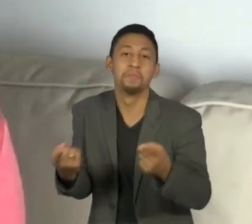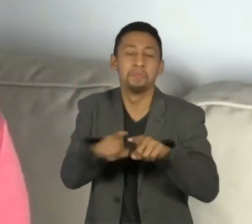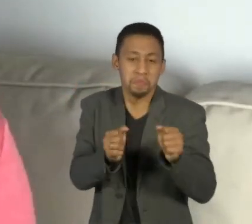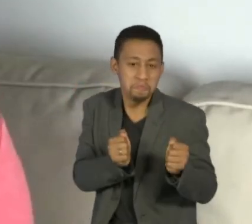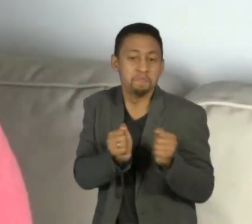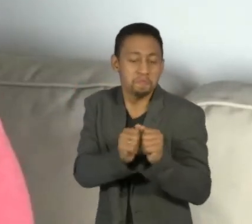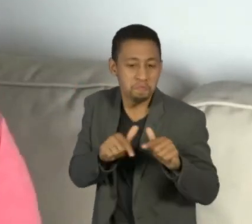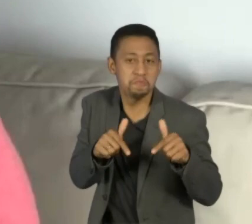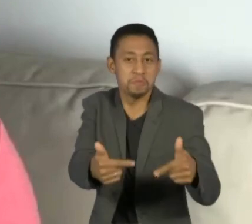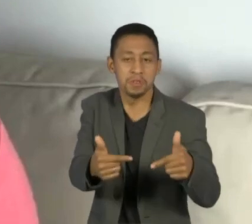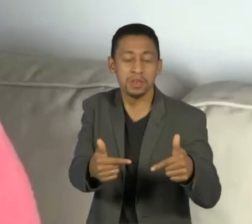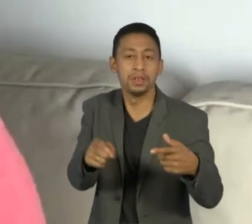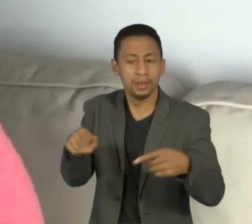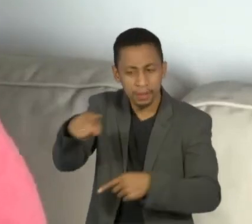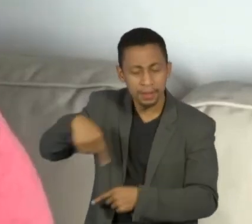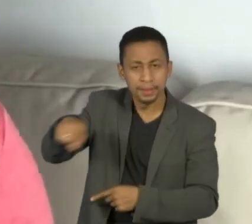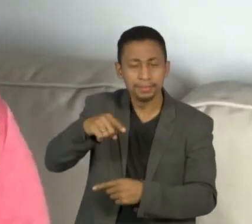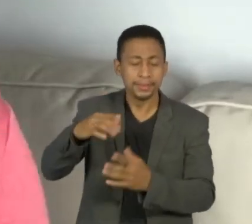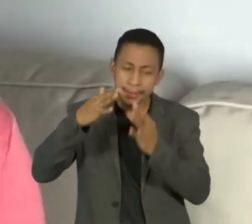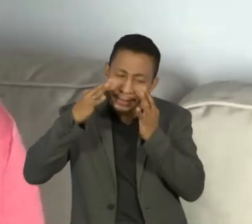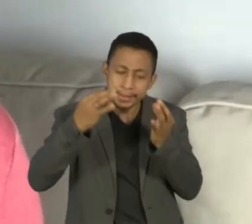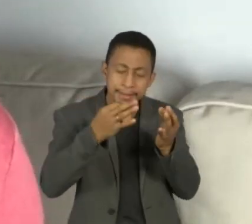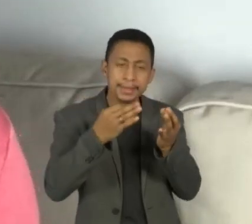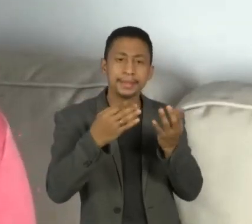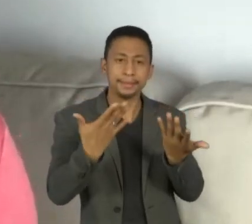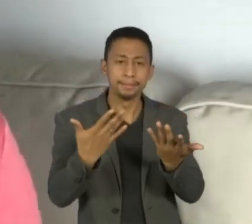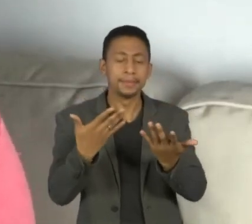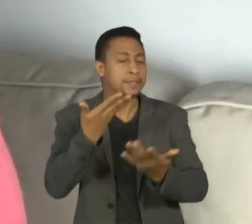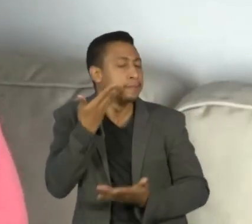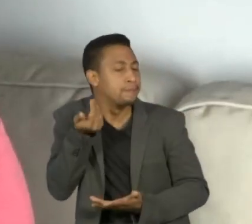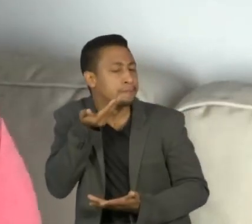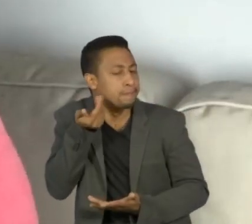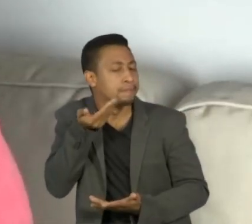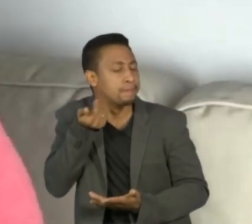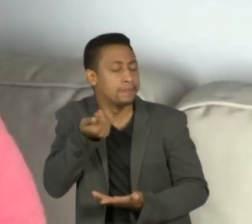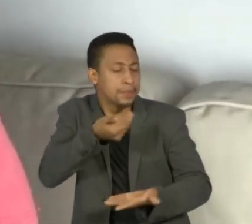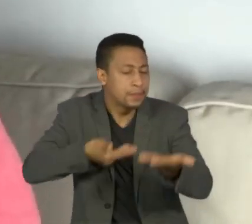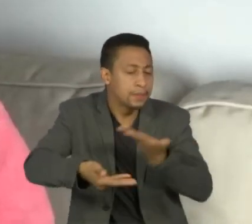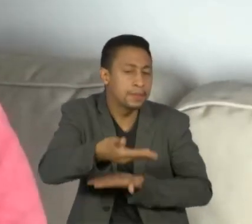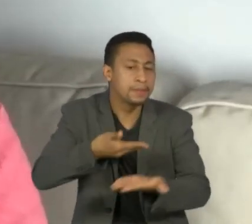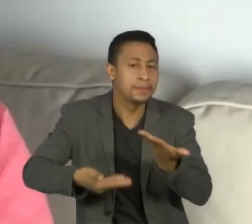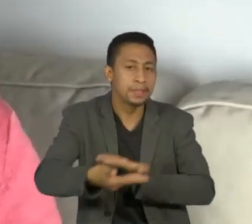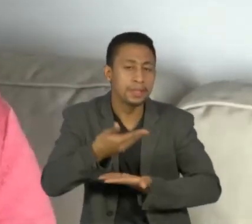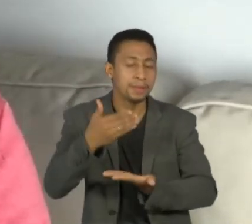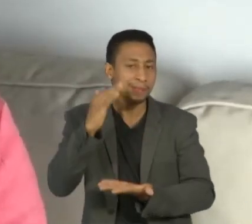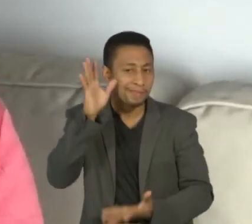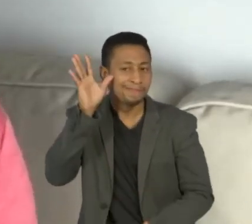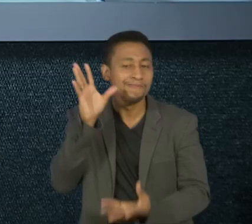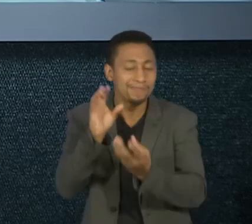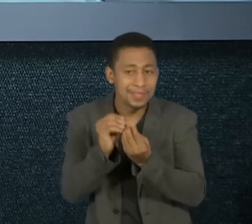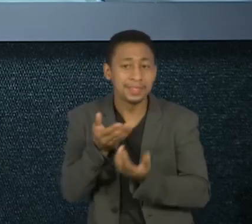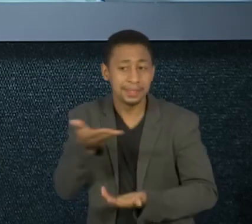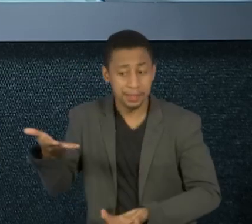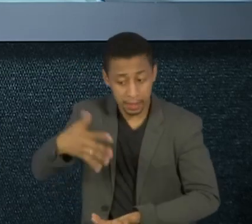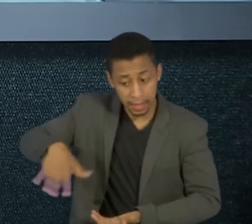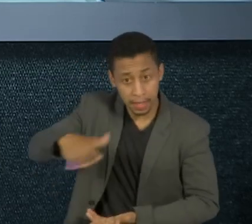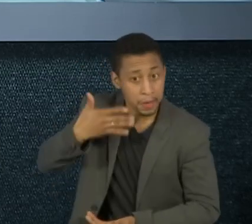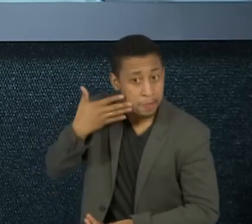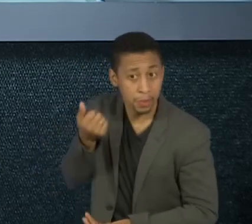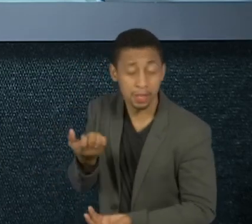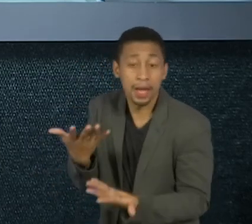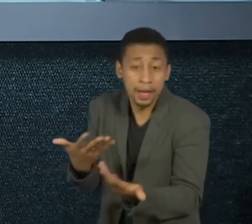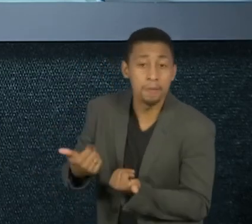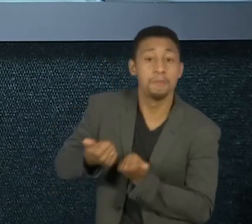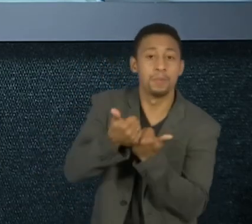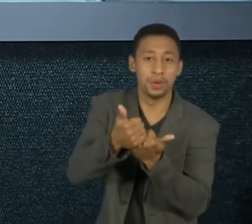nós estamos falando. Então, tem que ter escuta ativa, viu, dos aliados ou daqueles potenciais aliados que queiram chegar. Primeiramente,